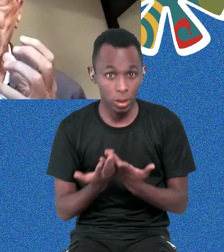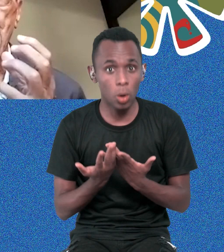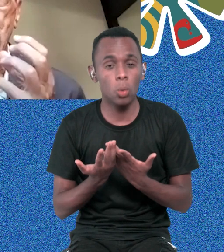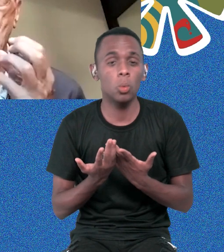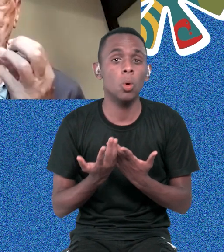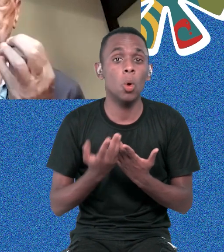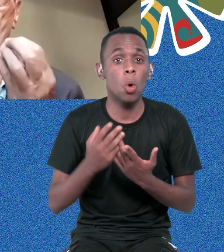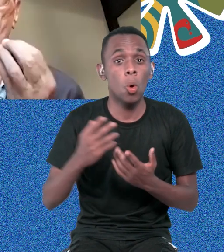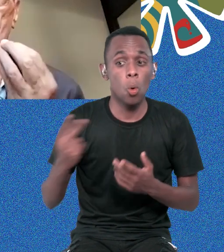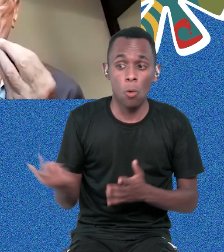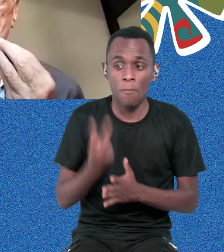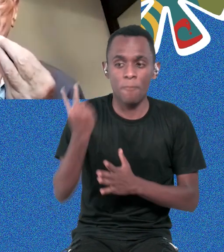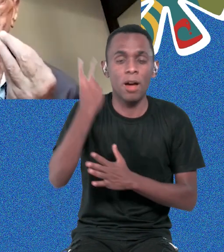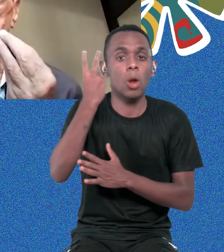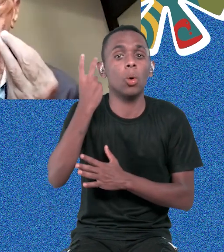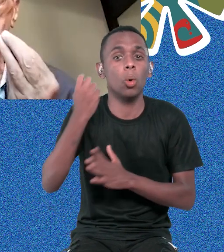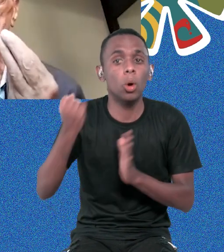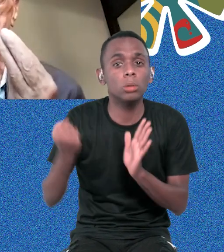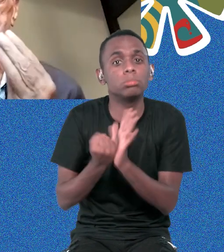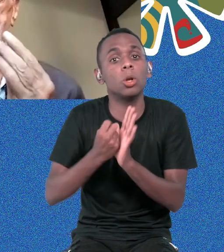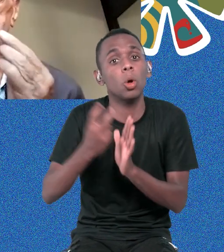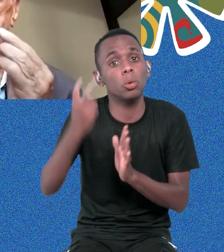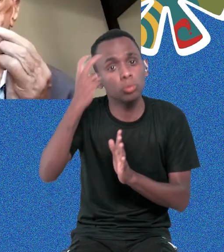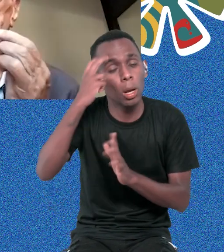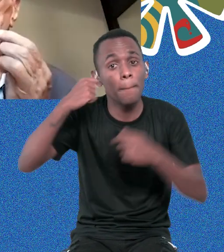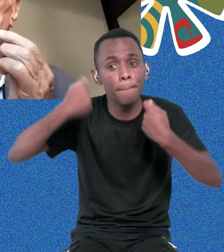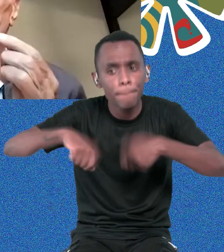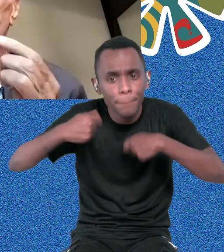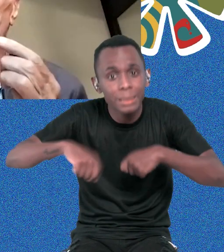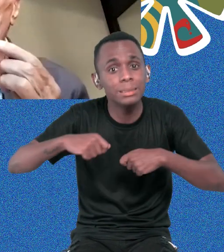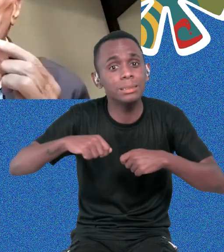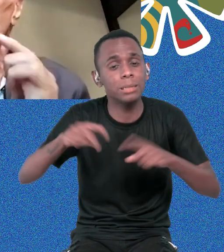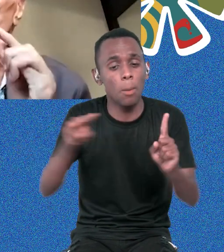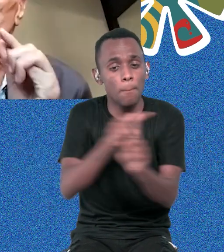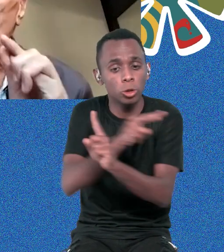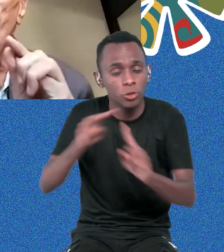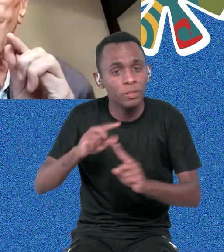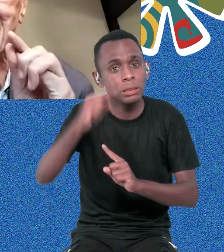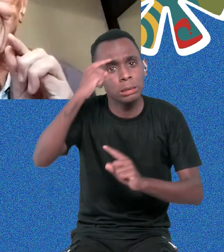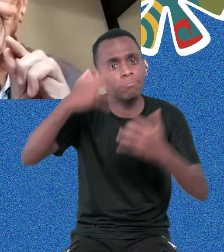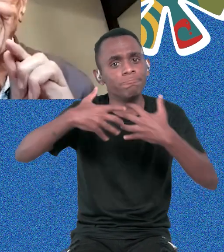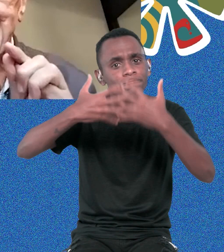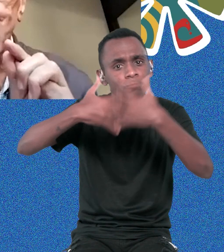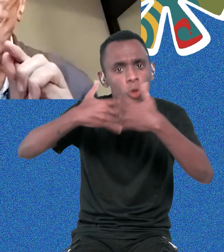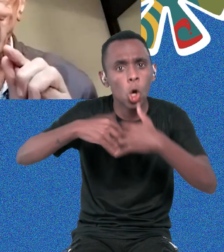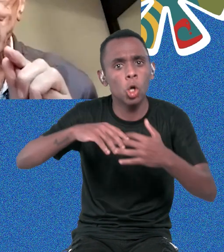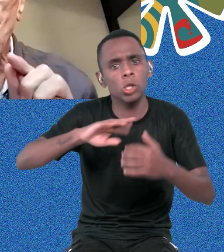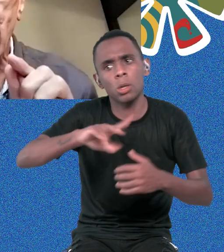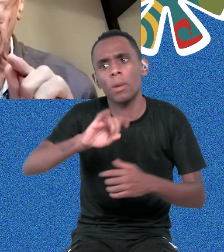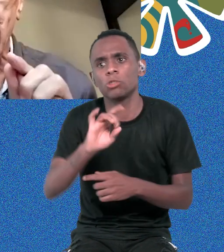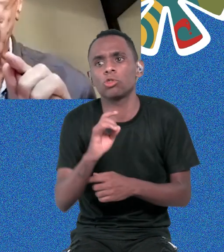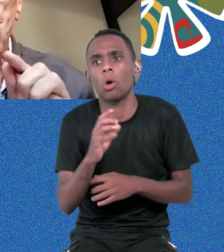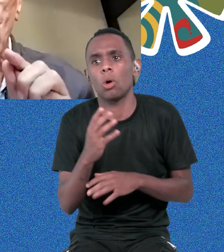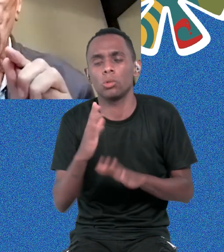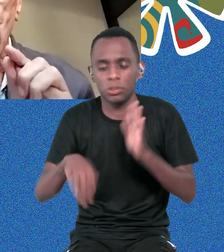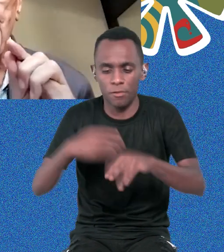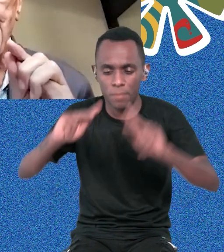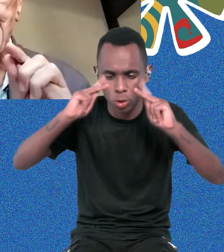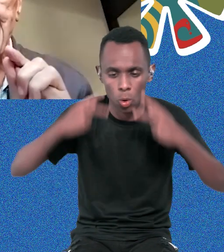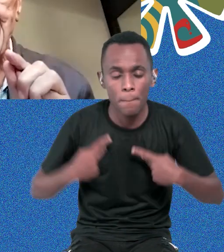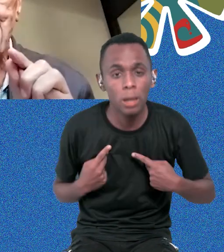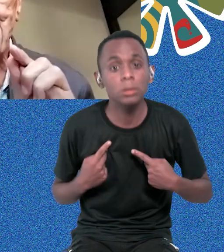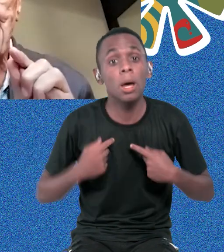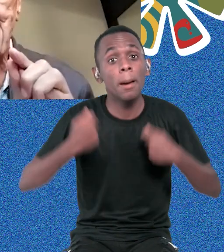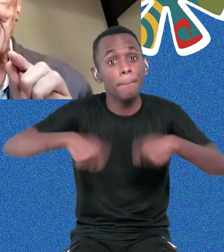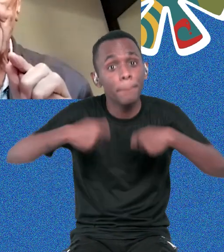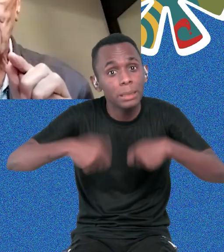ideia, o patrimônio, para mim, tem que ser pensado não só como matriz de formação humana, tem